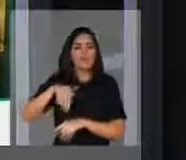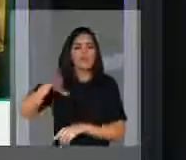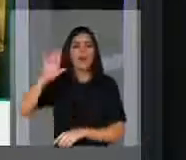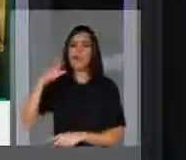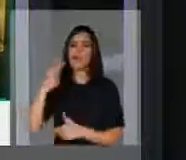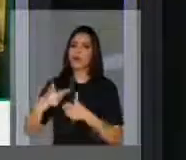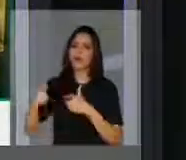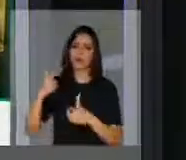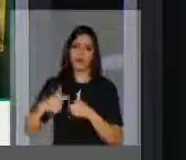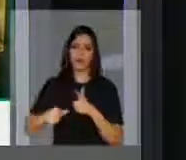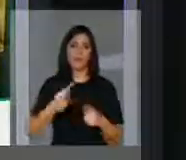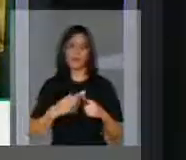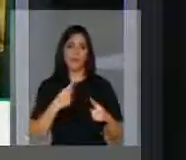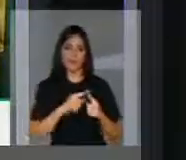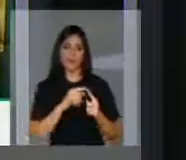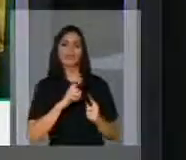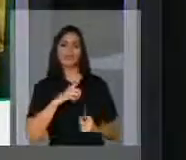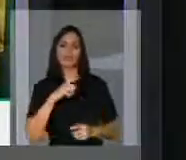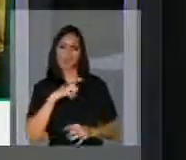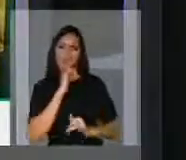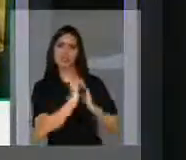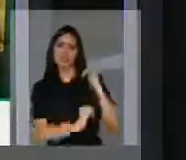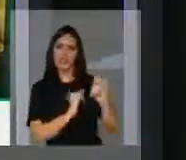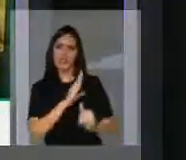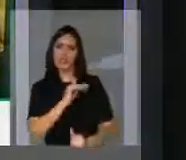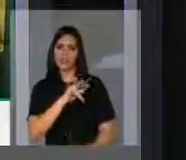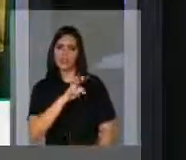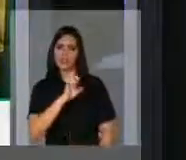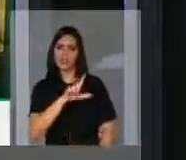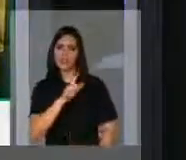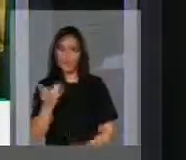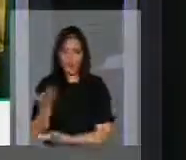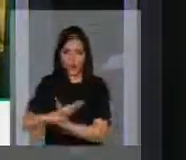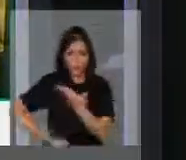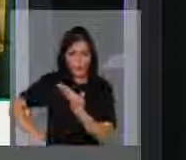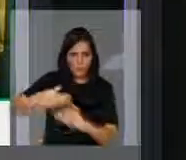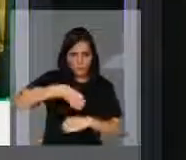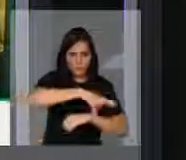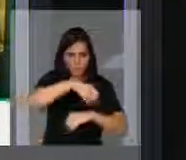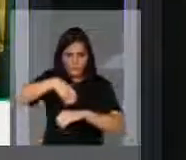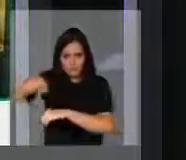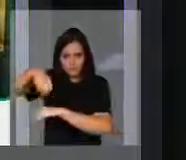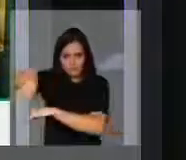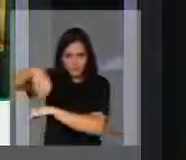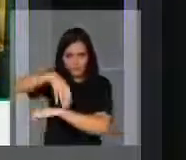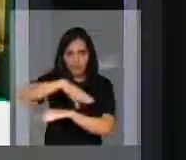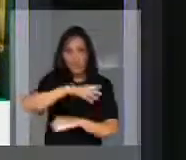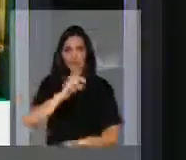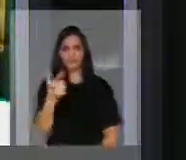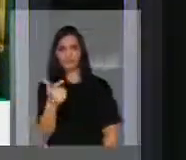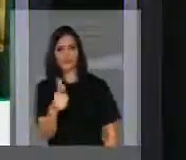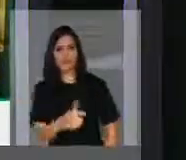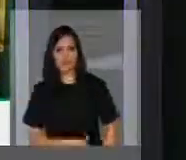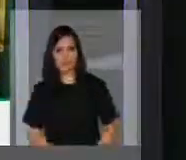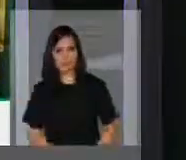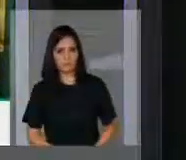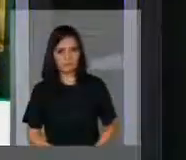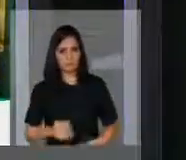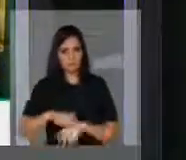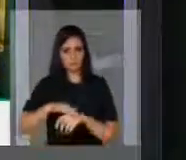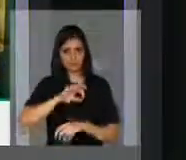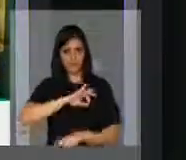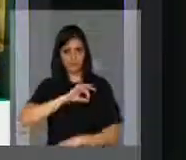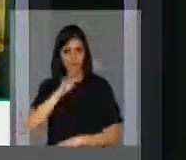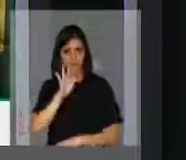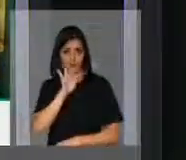Os dados da Polícia Civil não são compartilhados, as informações não são compartilhadas para com a